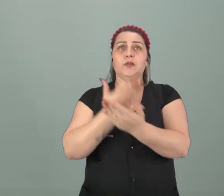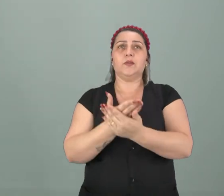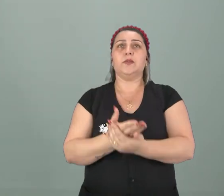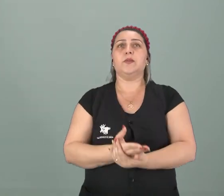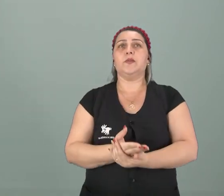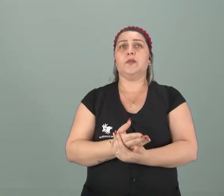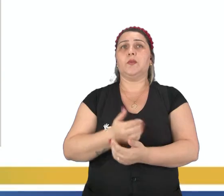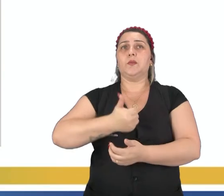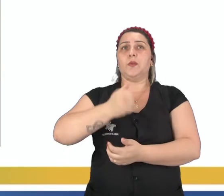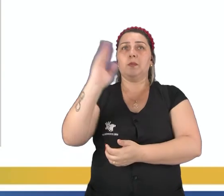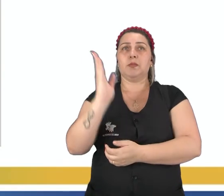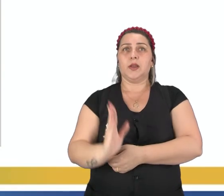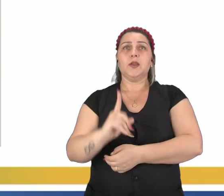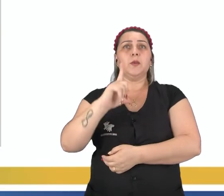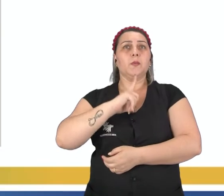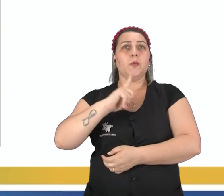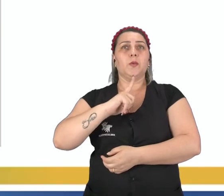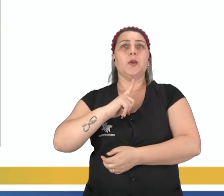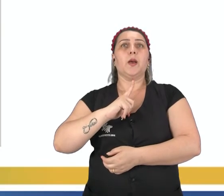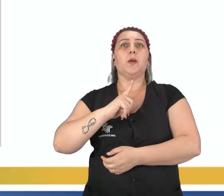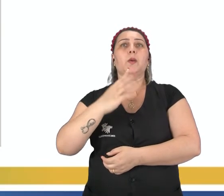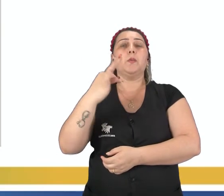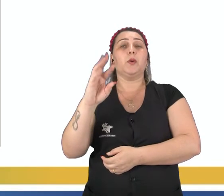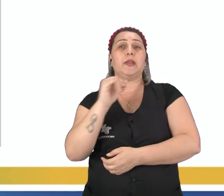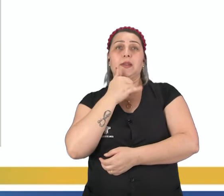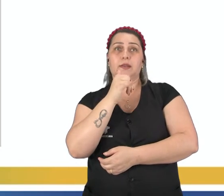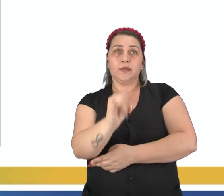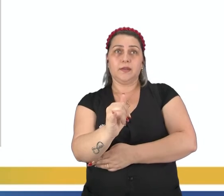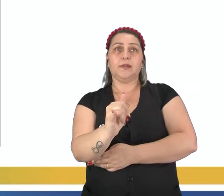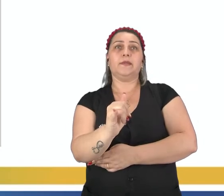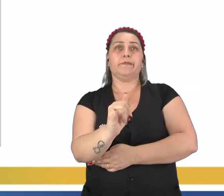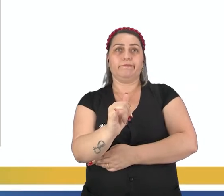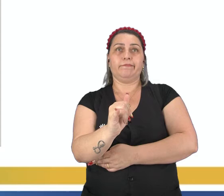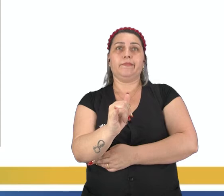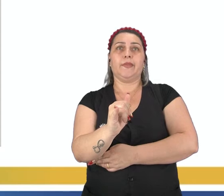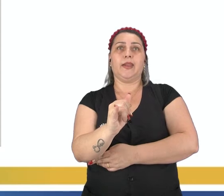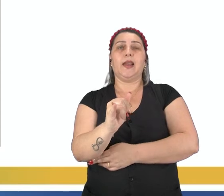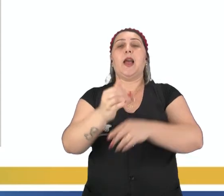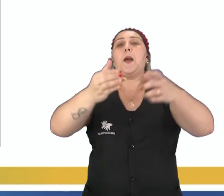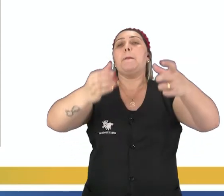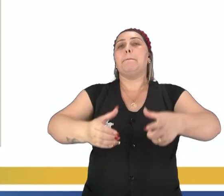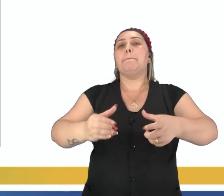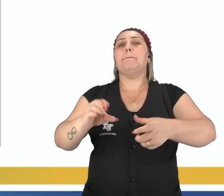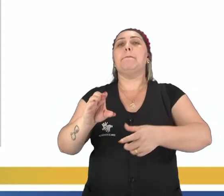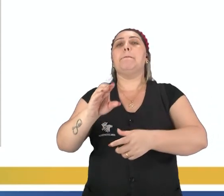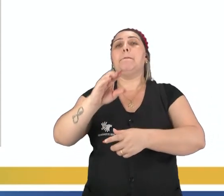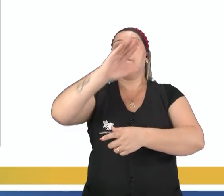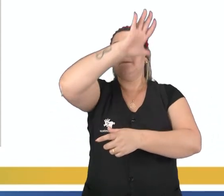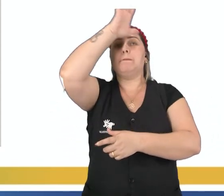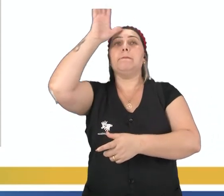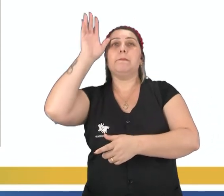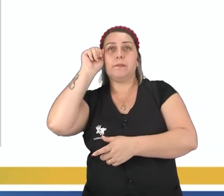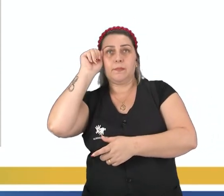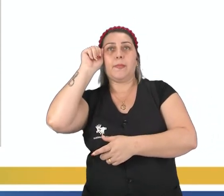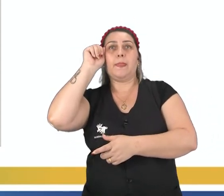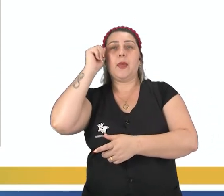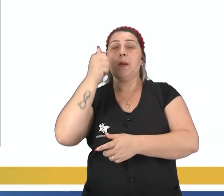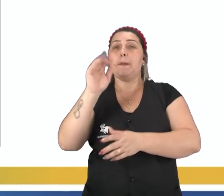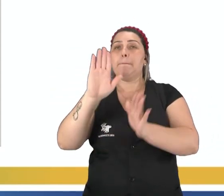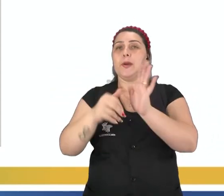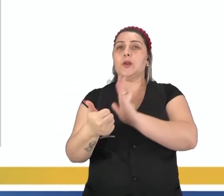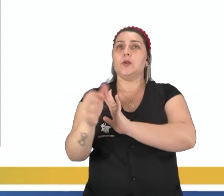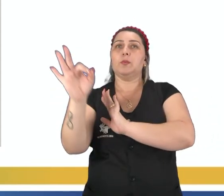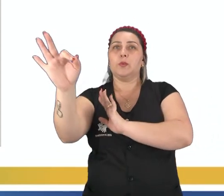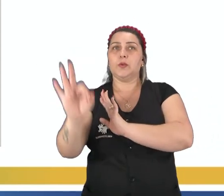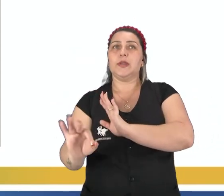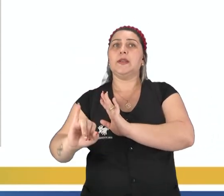tá? Questão número 1. O Brasil possui grande potencial hidrelétrico, principalmente na bacia amazônica, onde menos de 1%